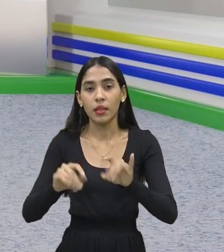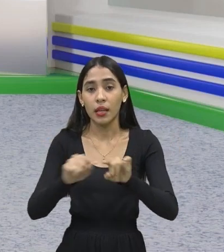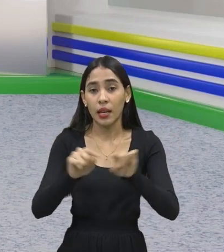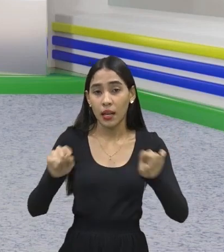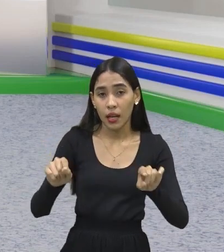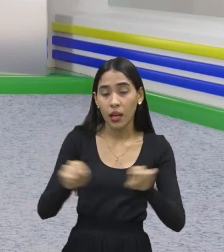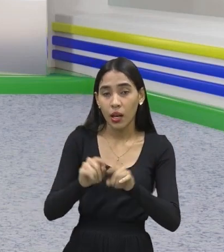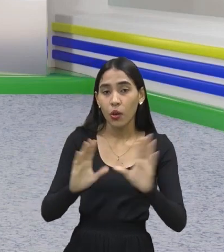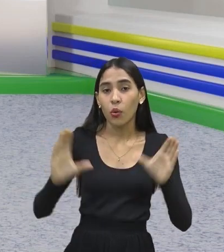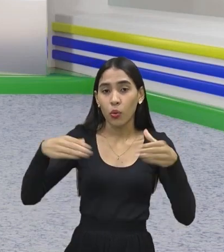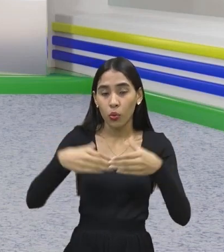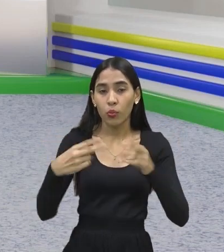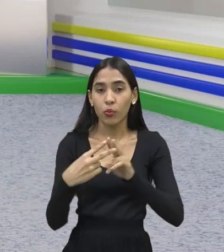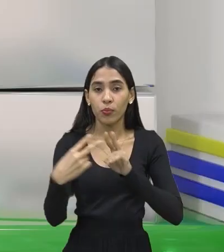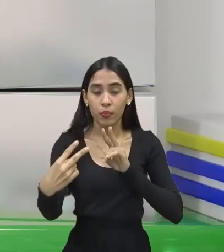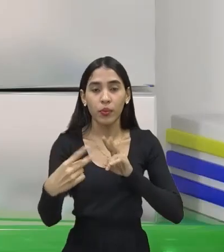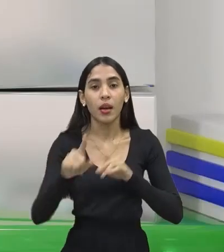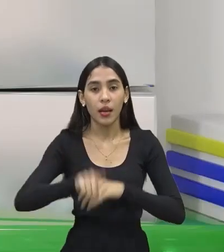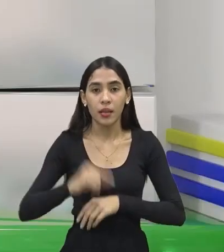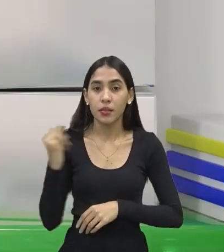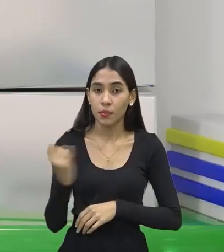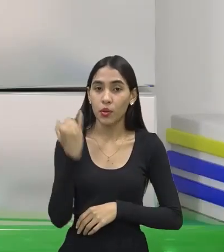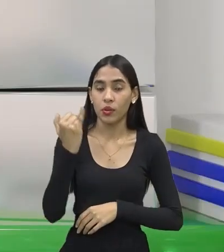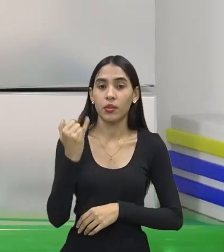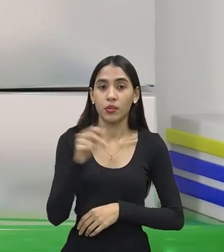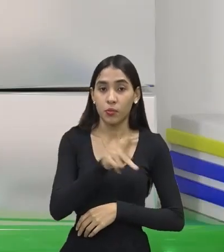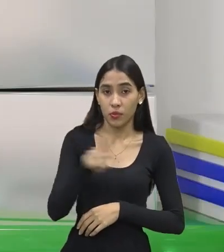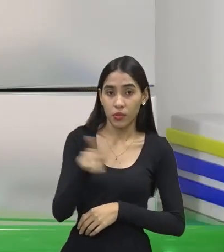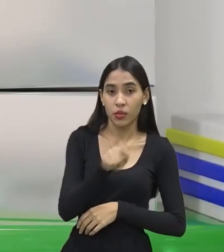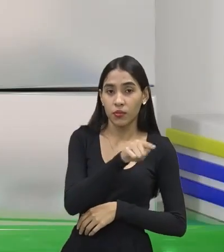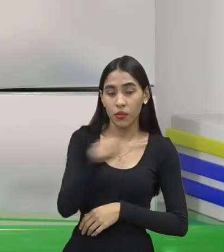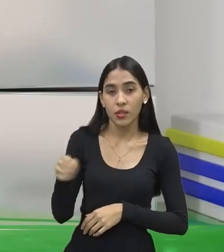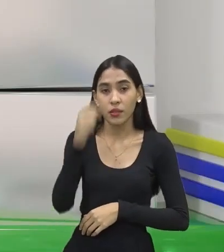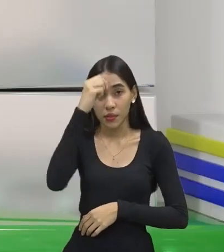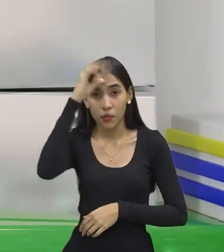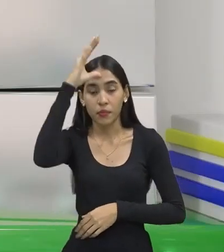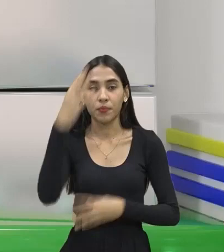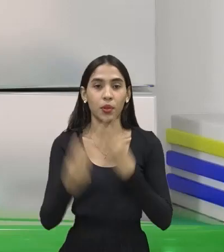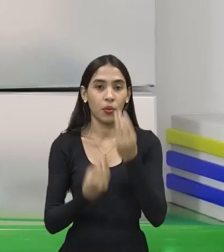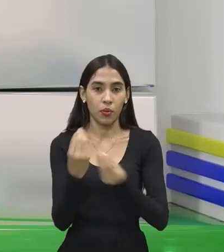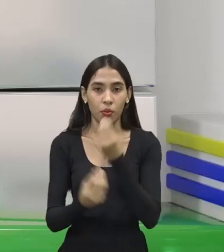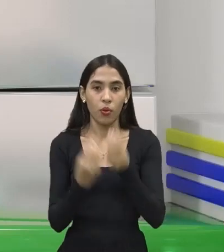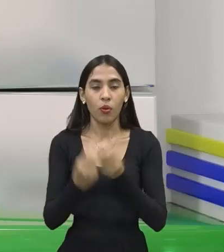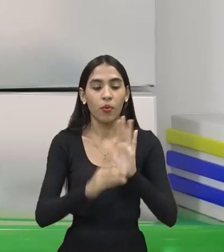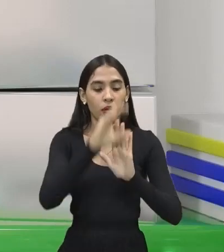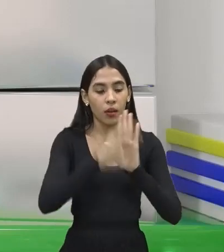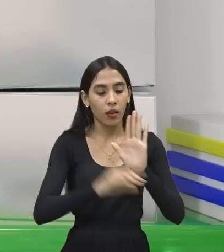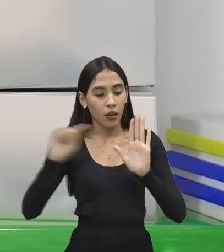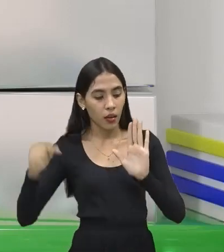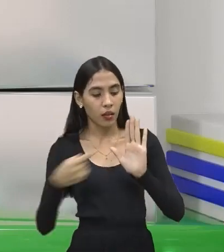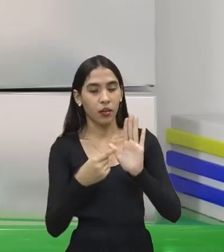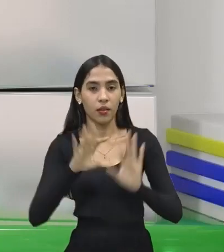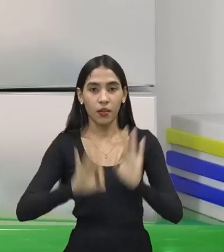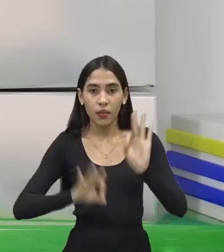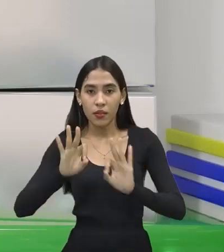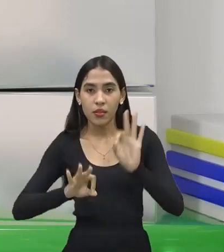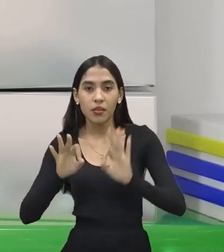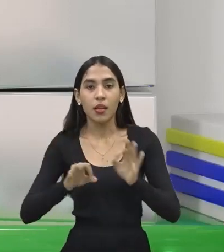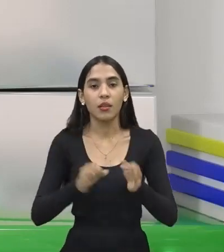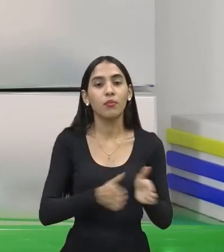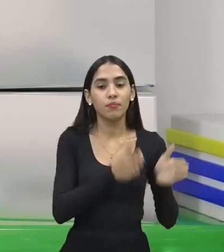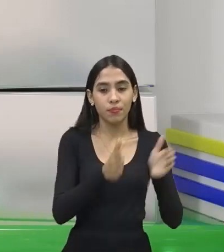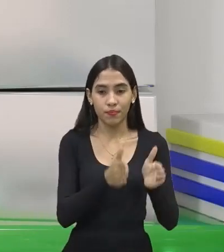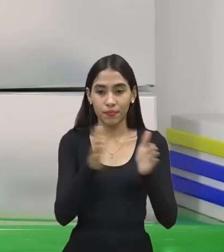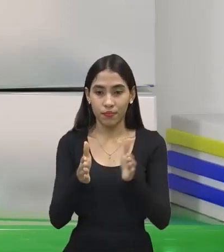importante, professores, vocês terem conhecimento de como está organizado o currículo, como está organizada a sequência de